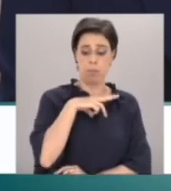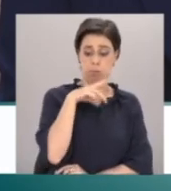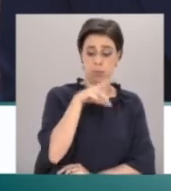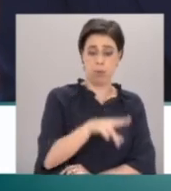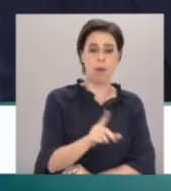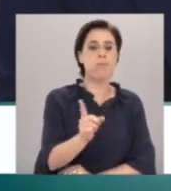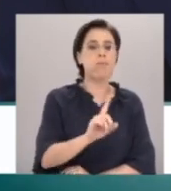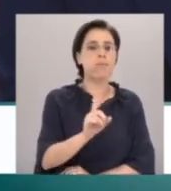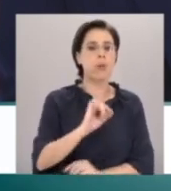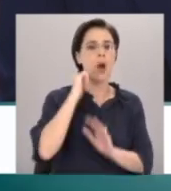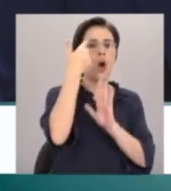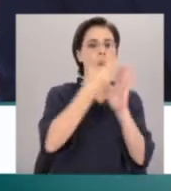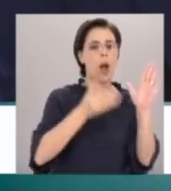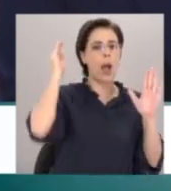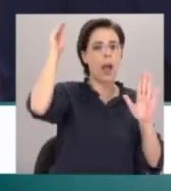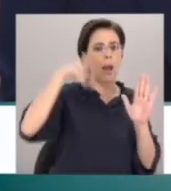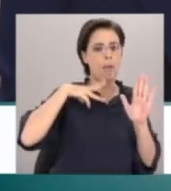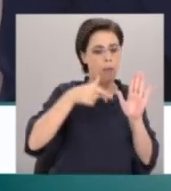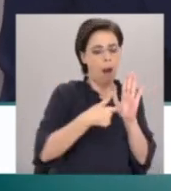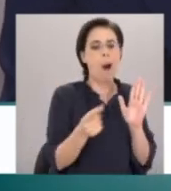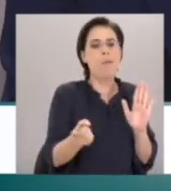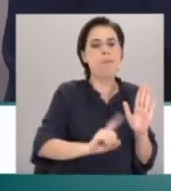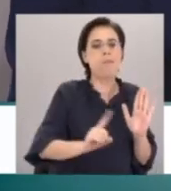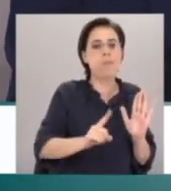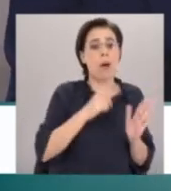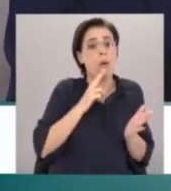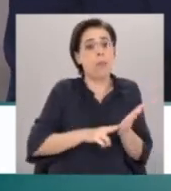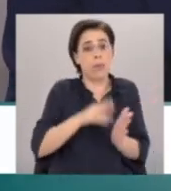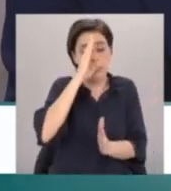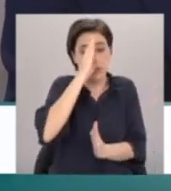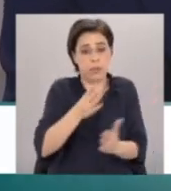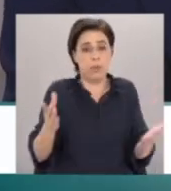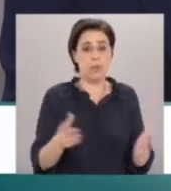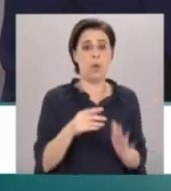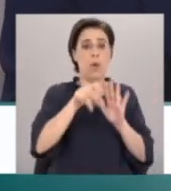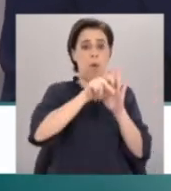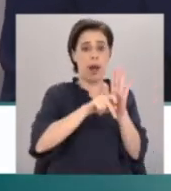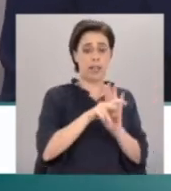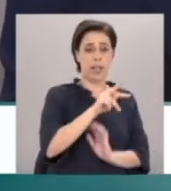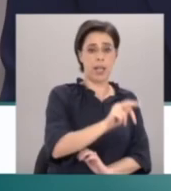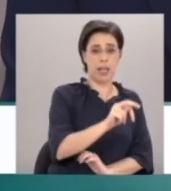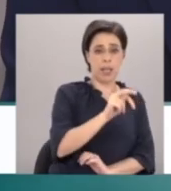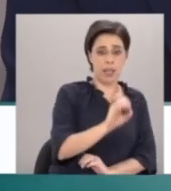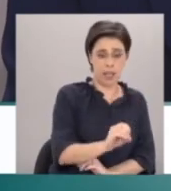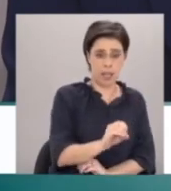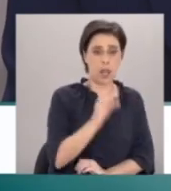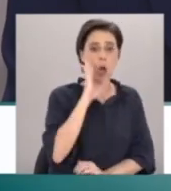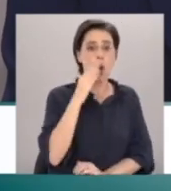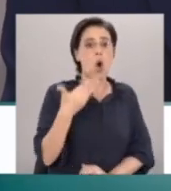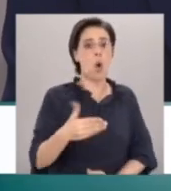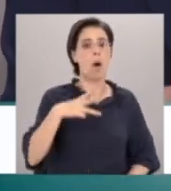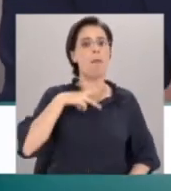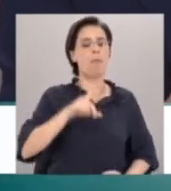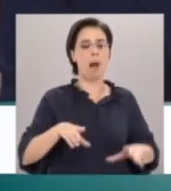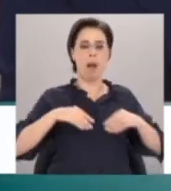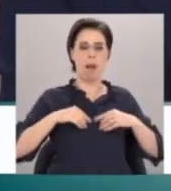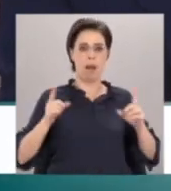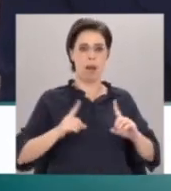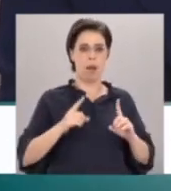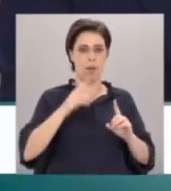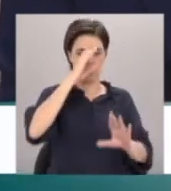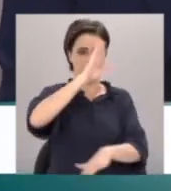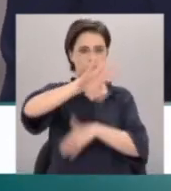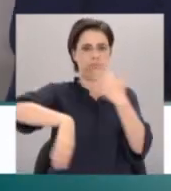Portugal não é permitida pela Constituição da República Portuguesa e por boas razões no seu artigo trigésimo número 1 e em Portugal não se admira